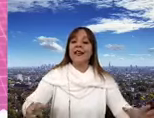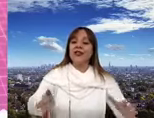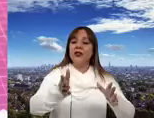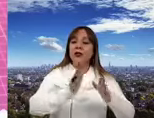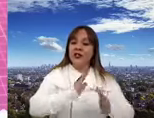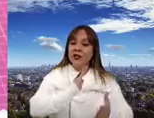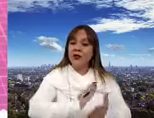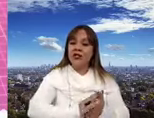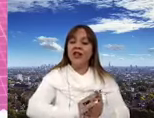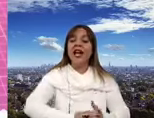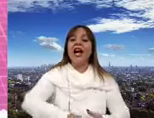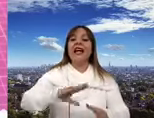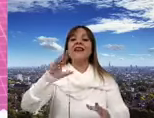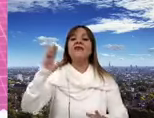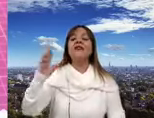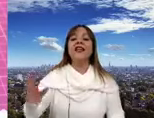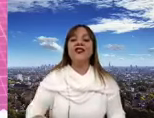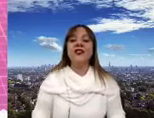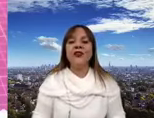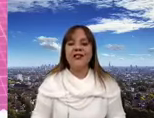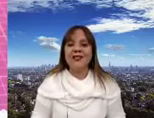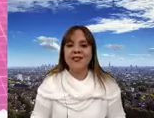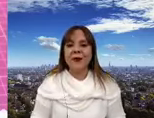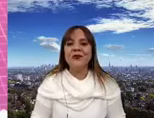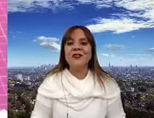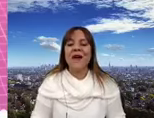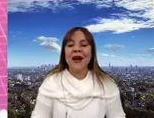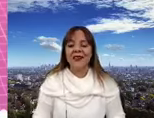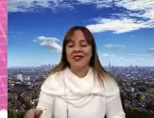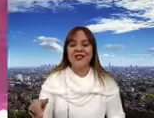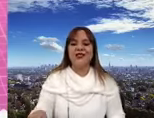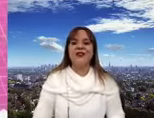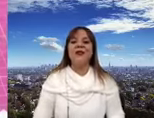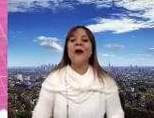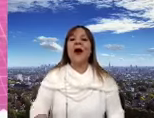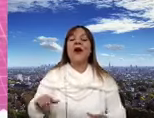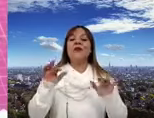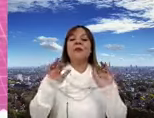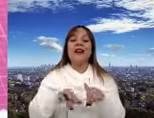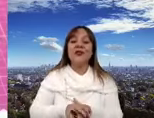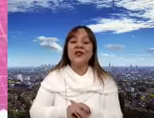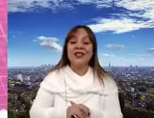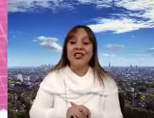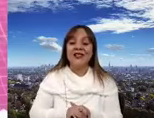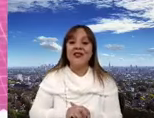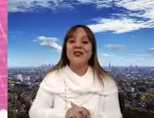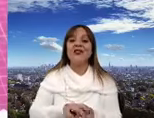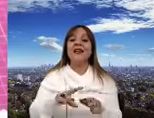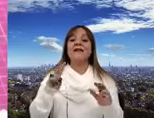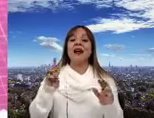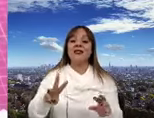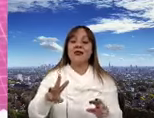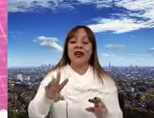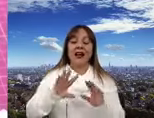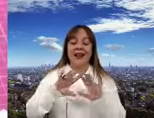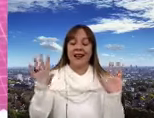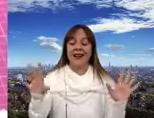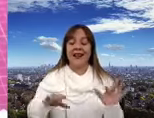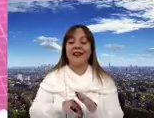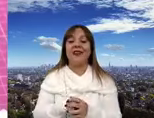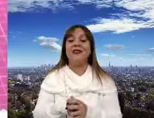de hoje até 22, tá bom? De junho, os mais curtidos, os três mais curtidos,